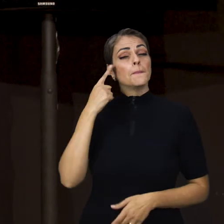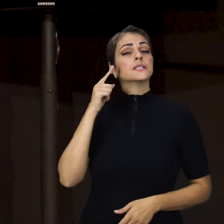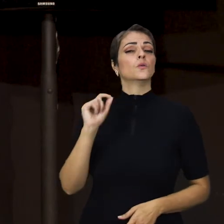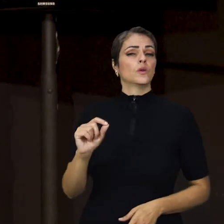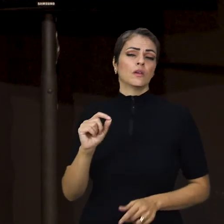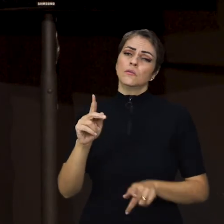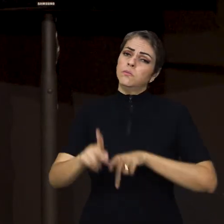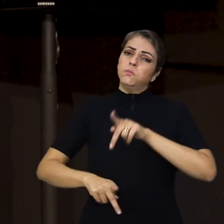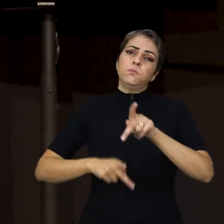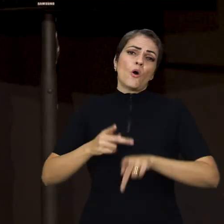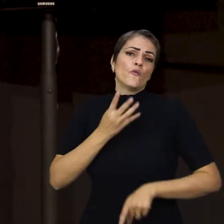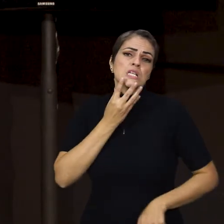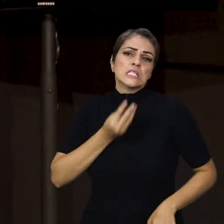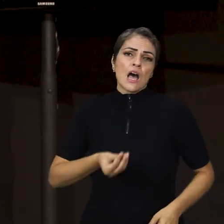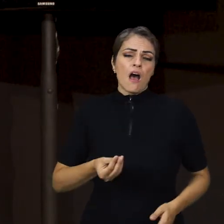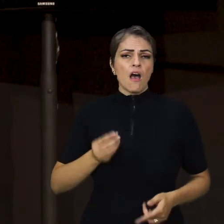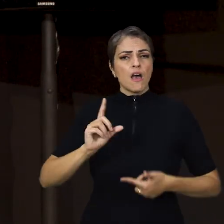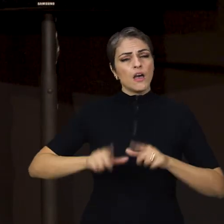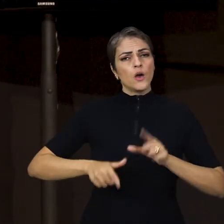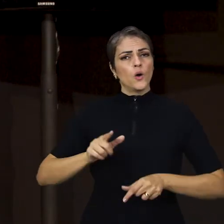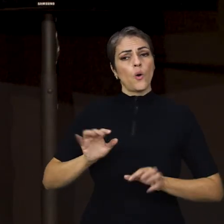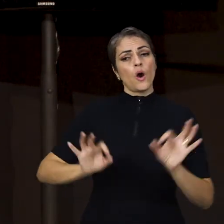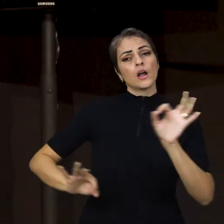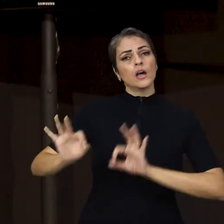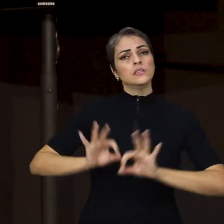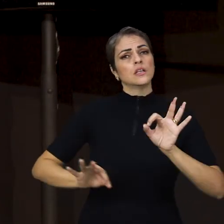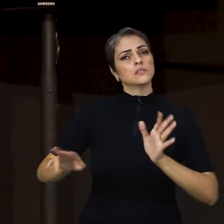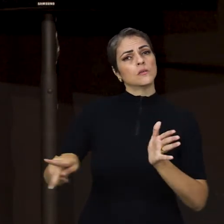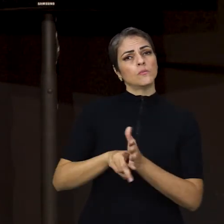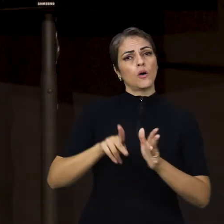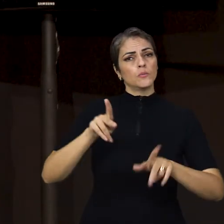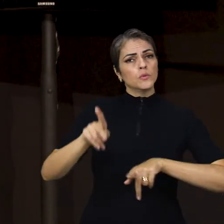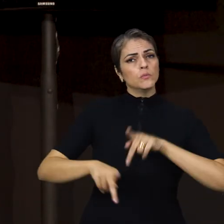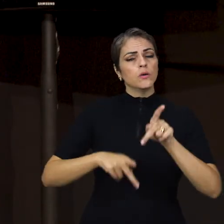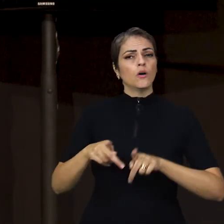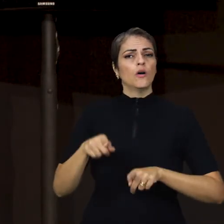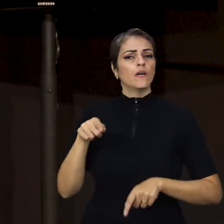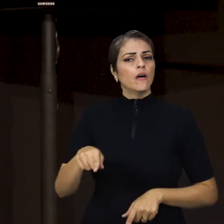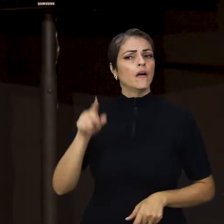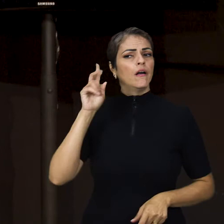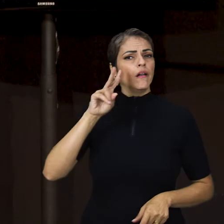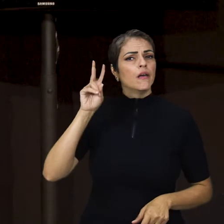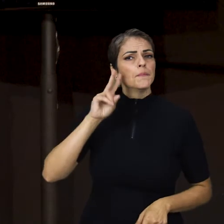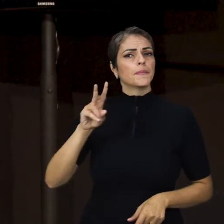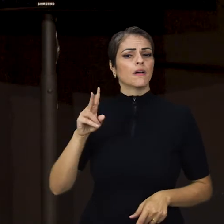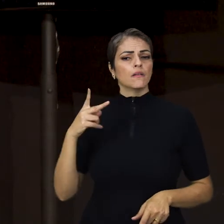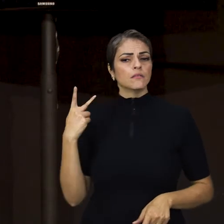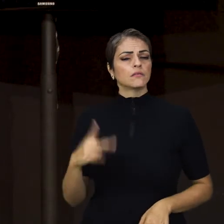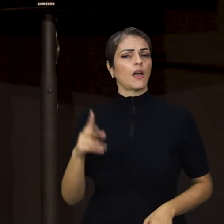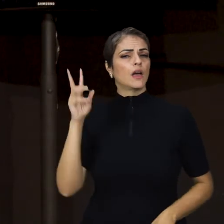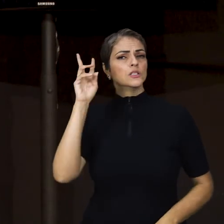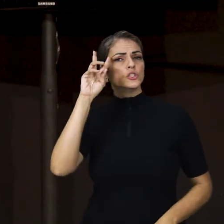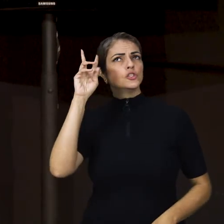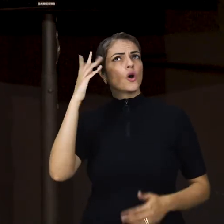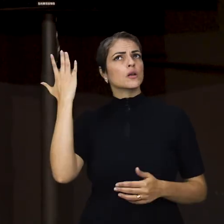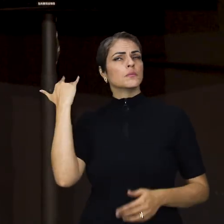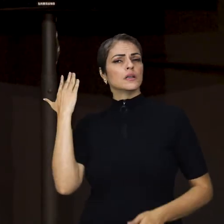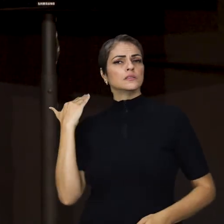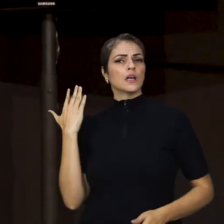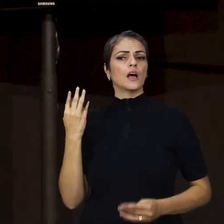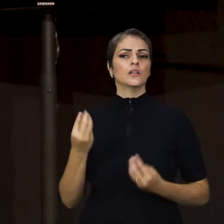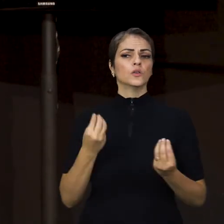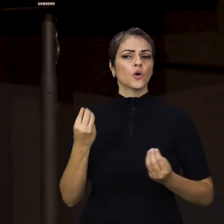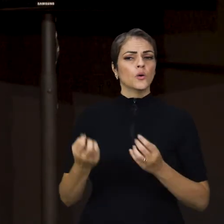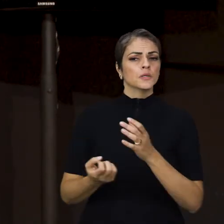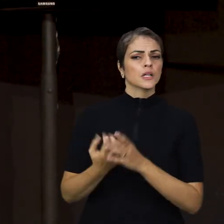Israel, que estava se organizando como uma nação e precisava ser lembrado das suas histórias fundacionais, precisava ser lembrado